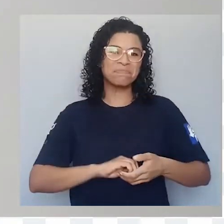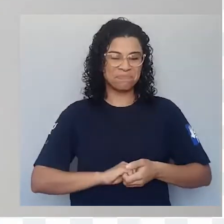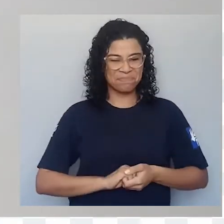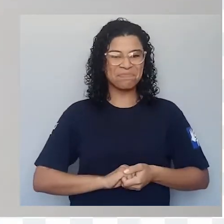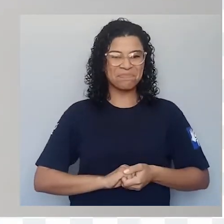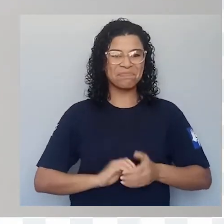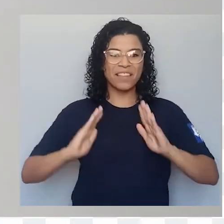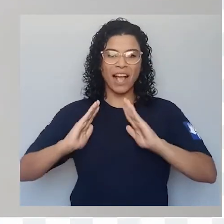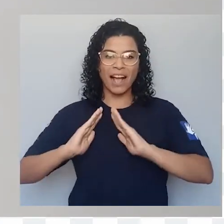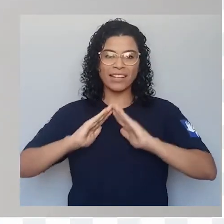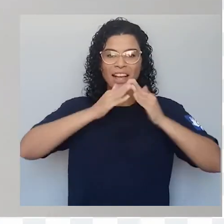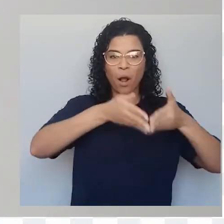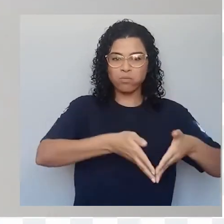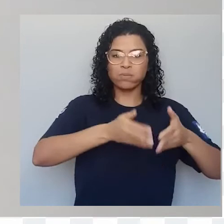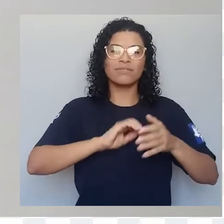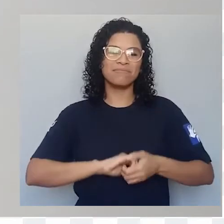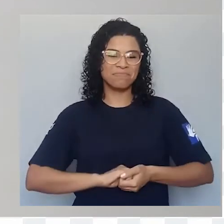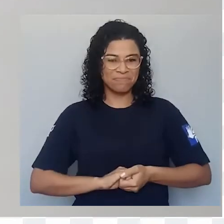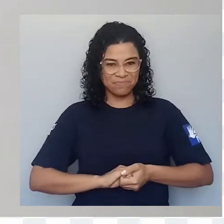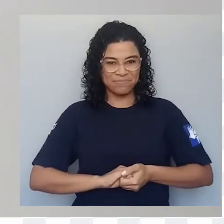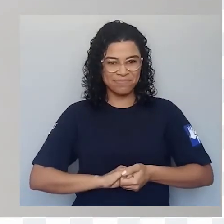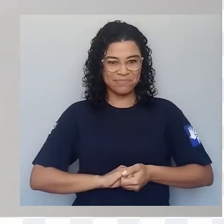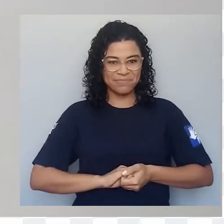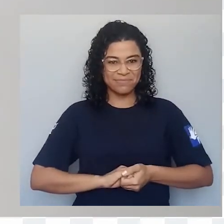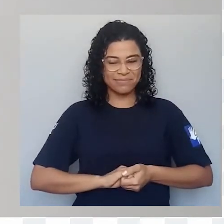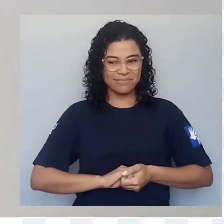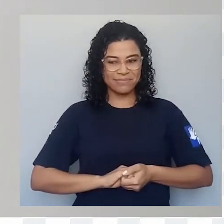casa de cabeça para baixo.